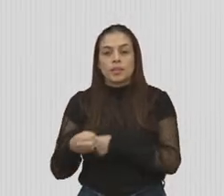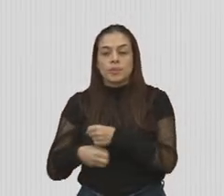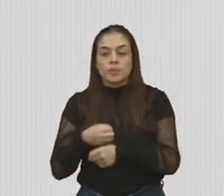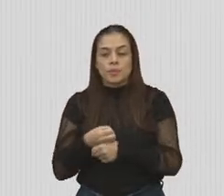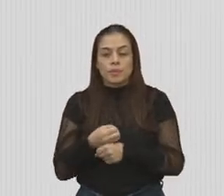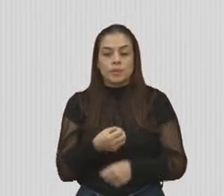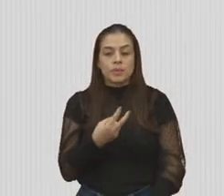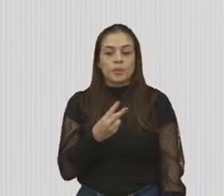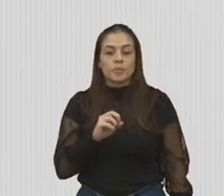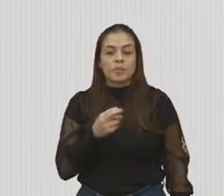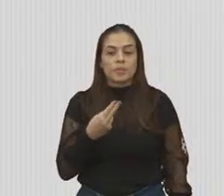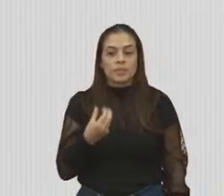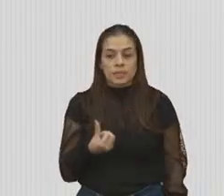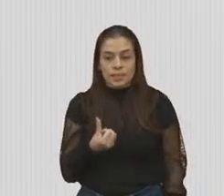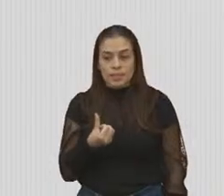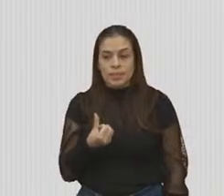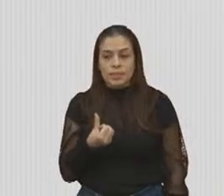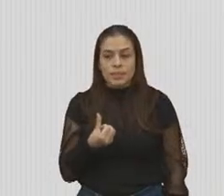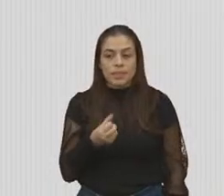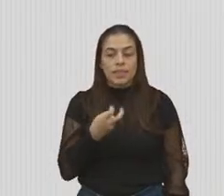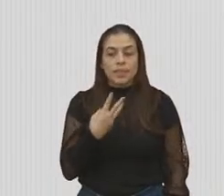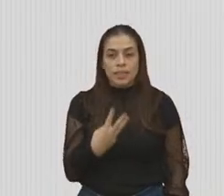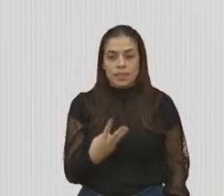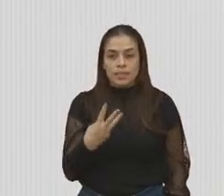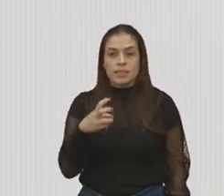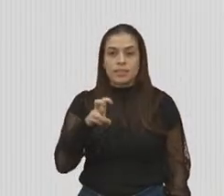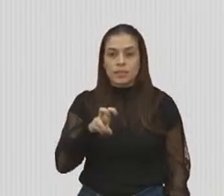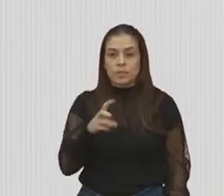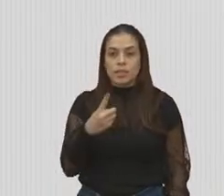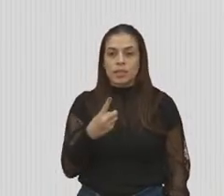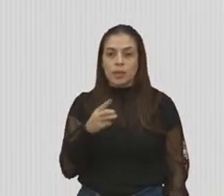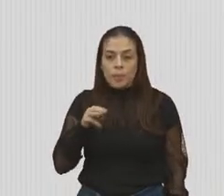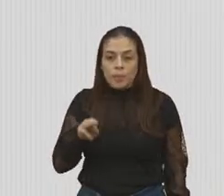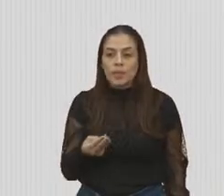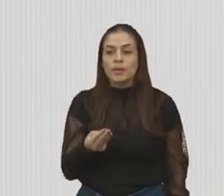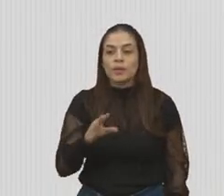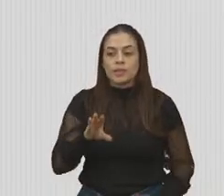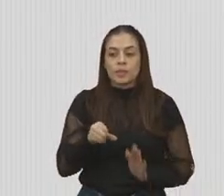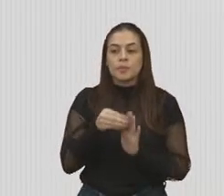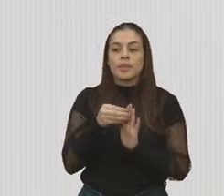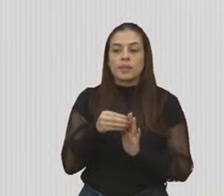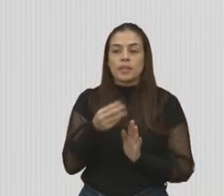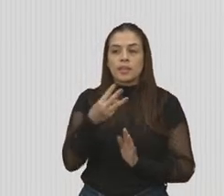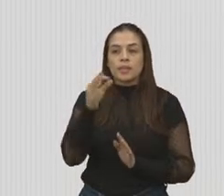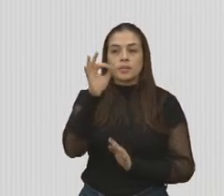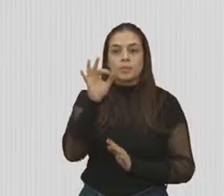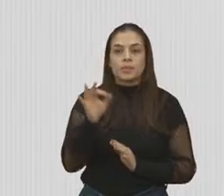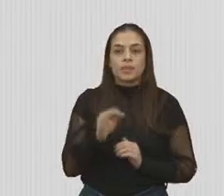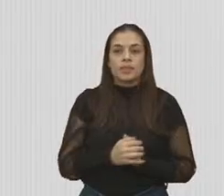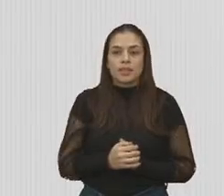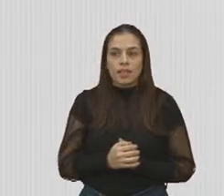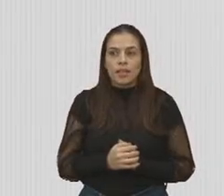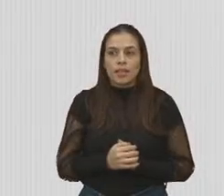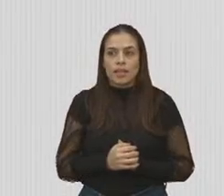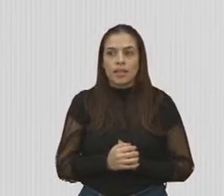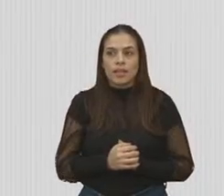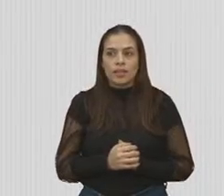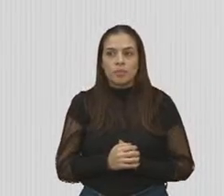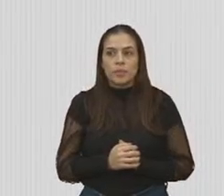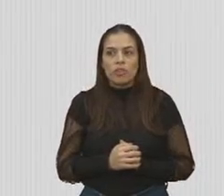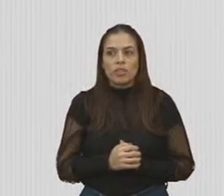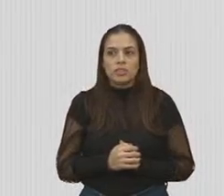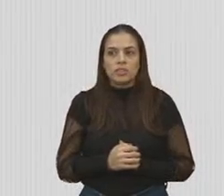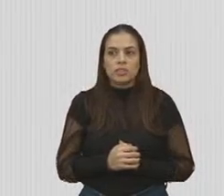para a LDO 2026, 351 milhões, um incremento de 3%. Pode passar, por gentileza. As